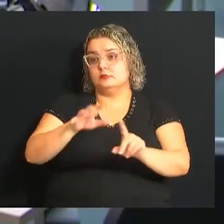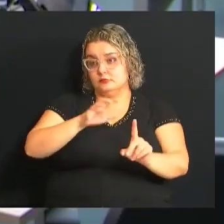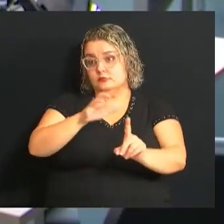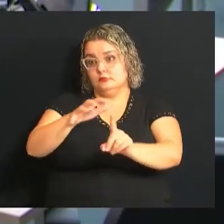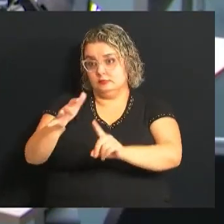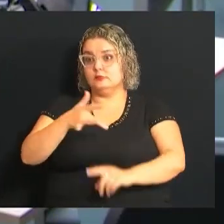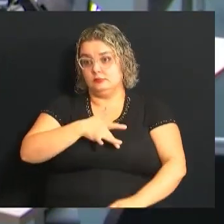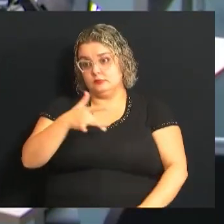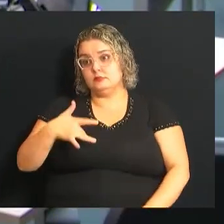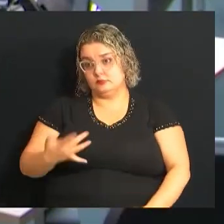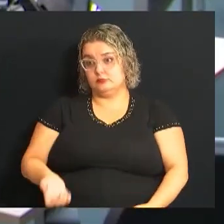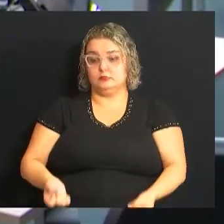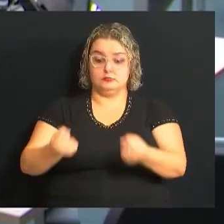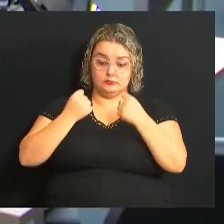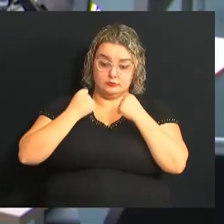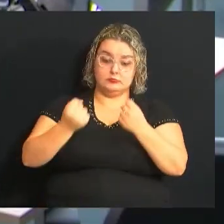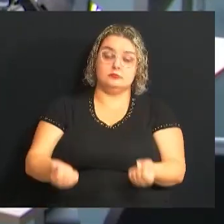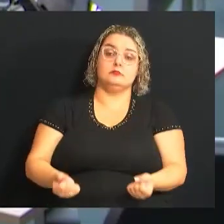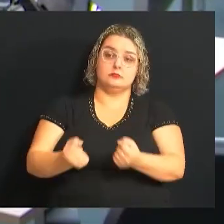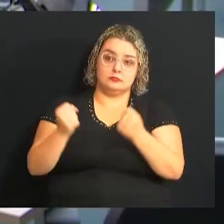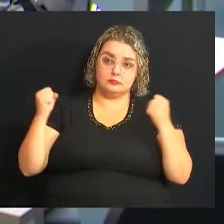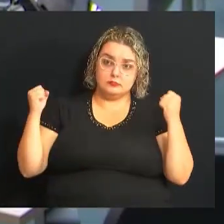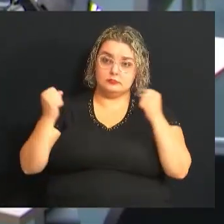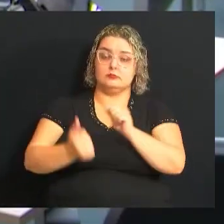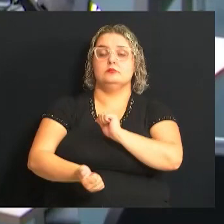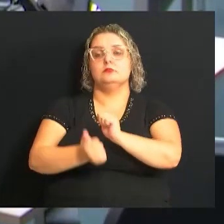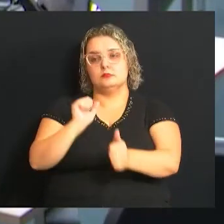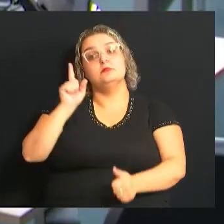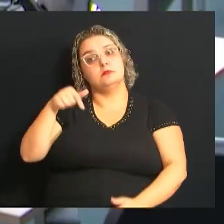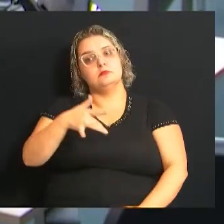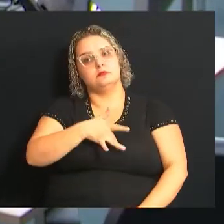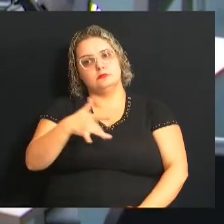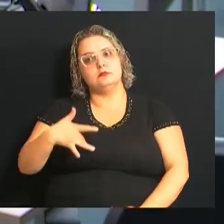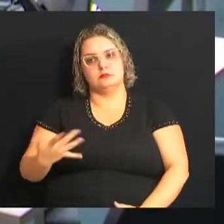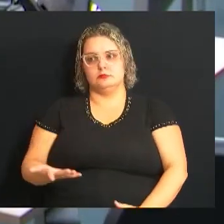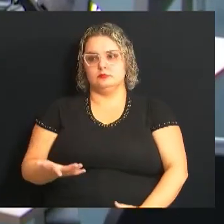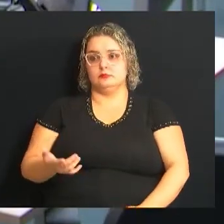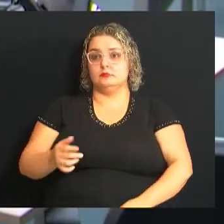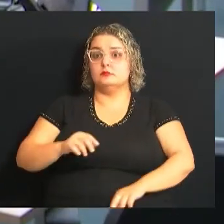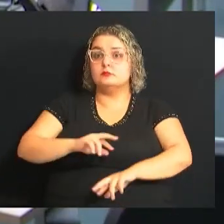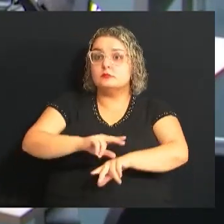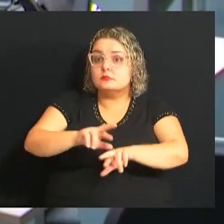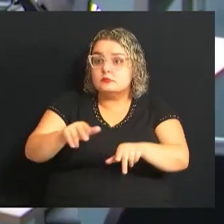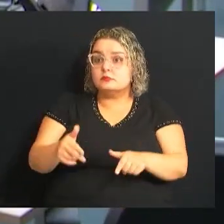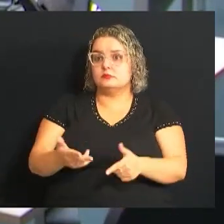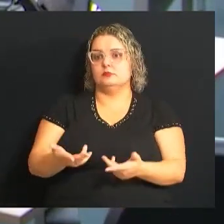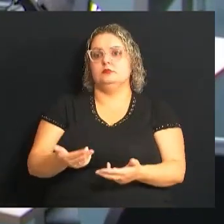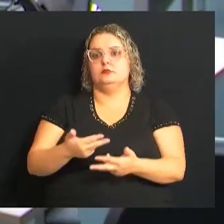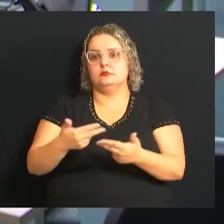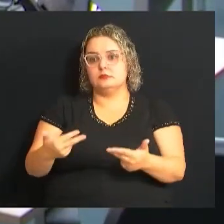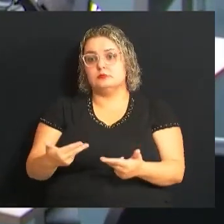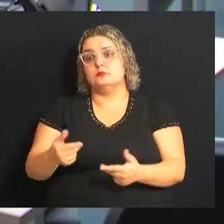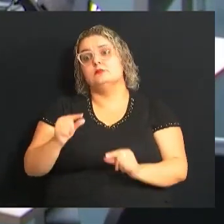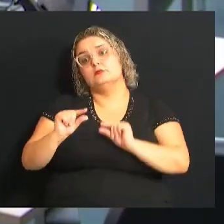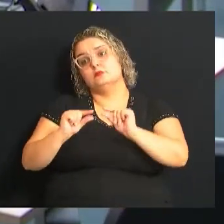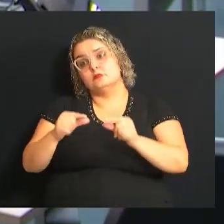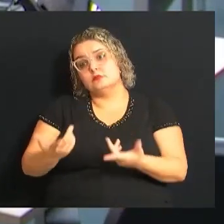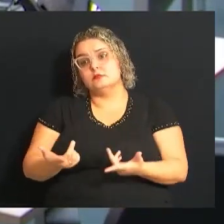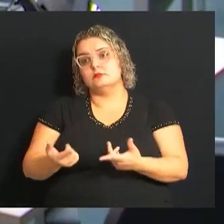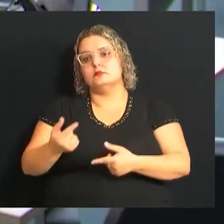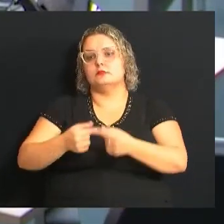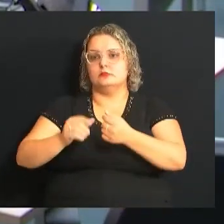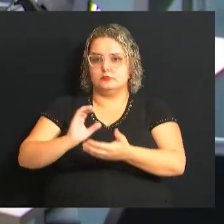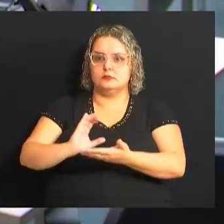Porque esporte é saúde. Então, como nós temos assim, muita carência, é pouco, mas a gente vai procurar destinar o